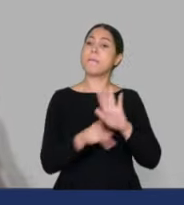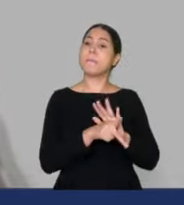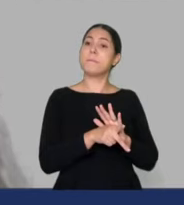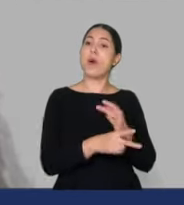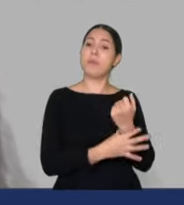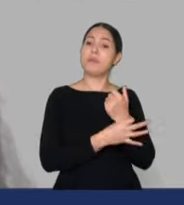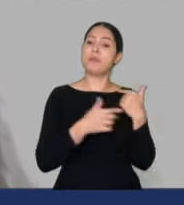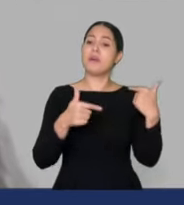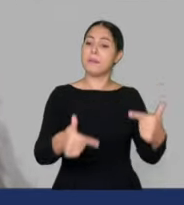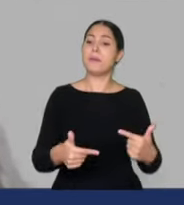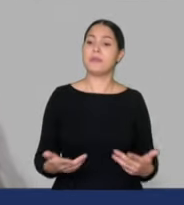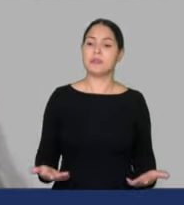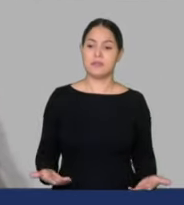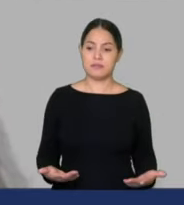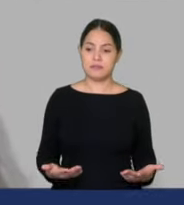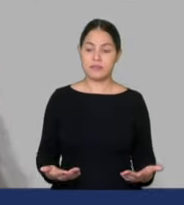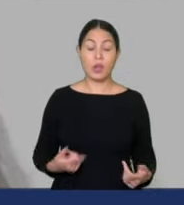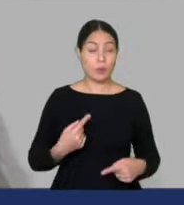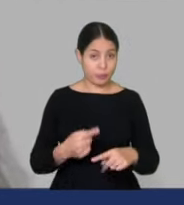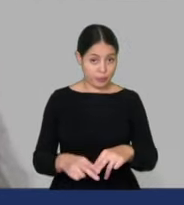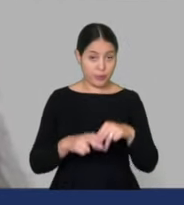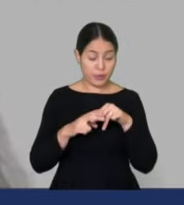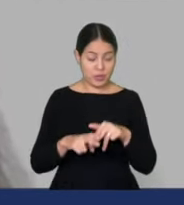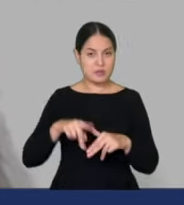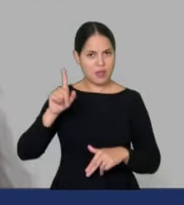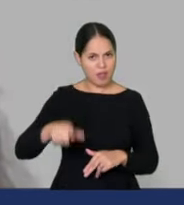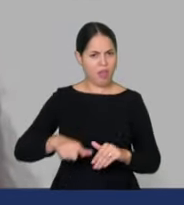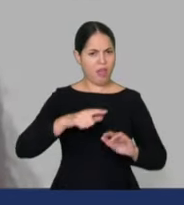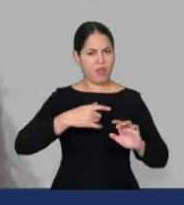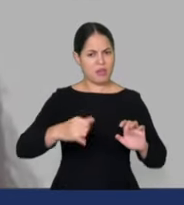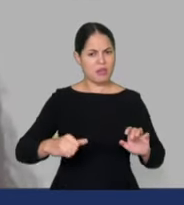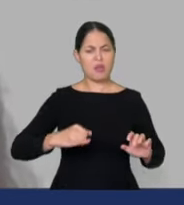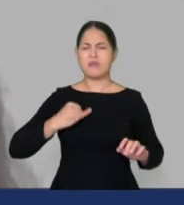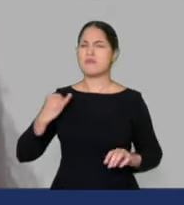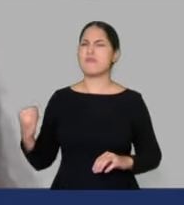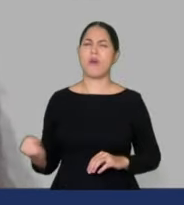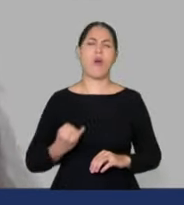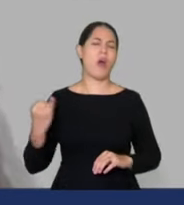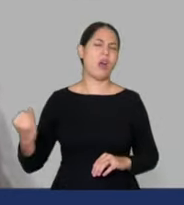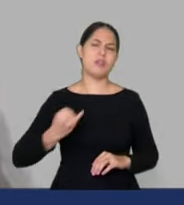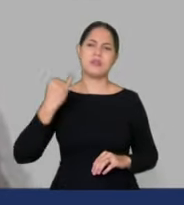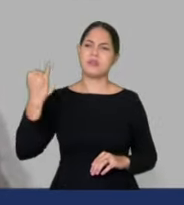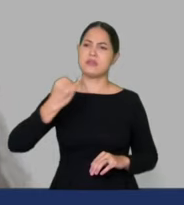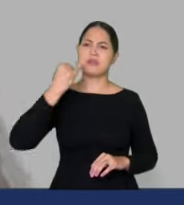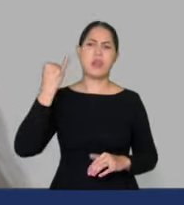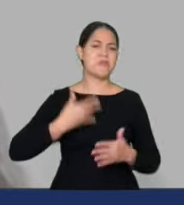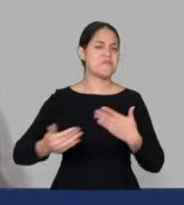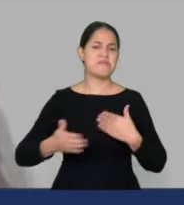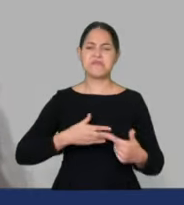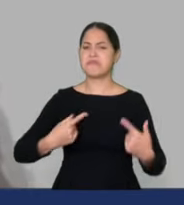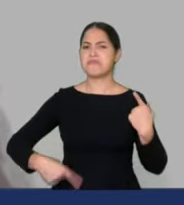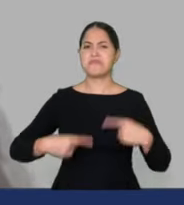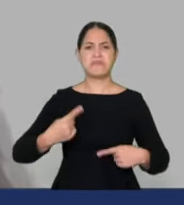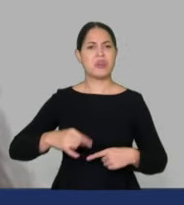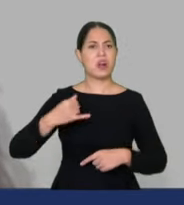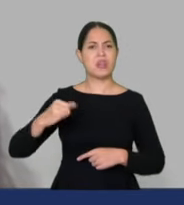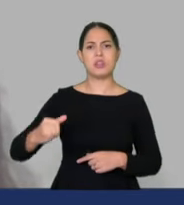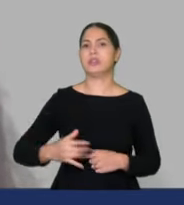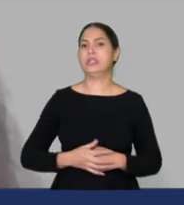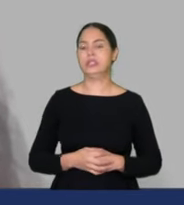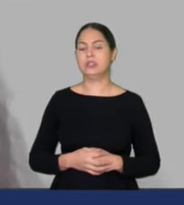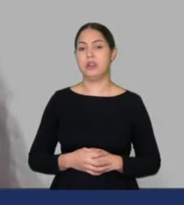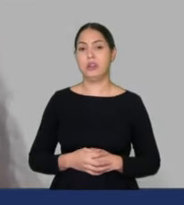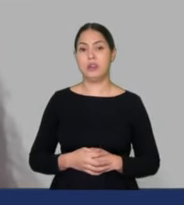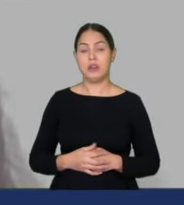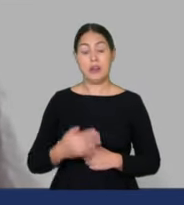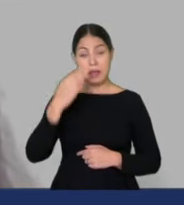A preservação da Eletrobras é essencial para qualquer projeto de política energética que se queira adotar e que tenha em mente a necessidade de